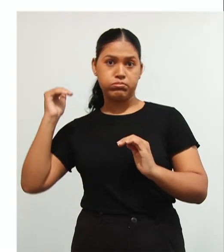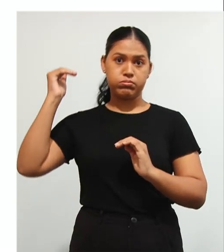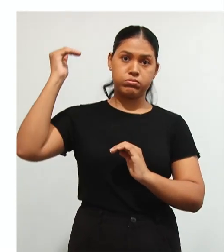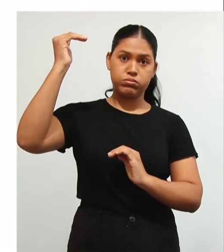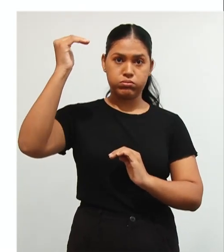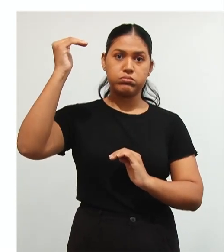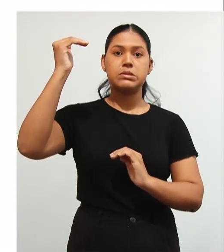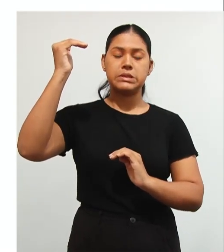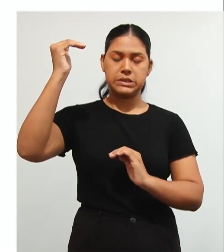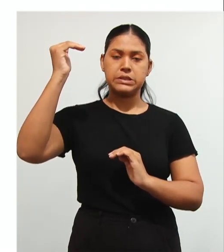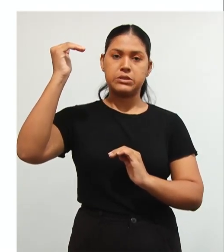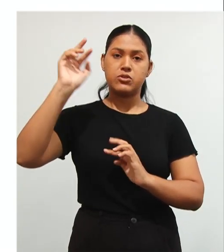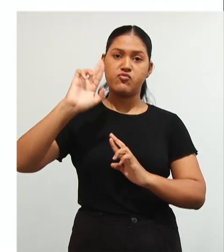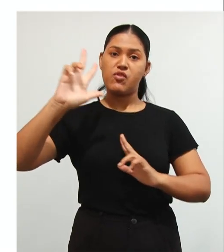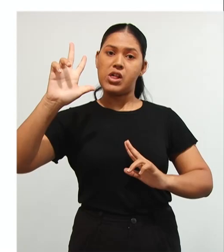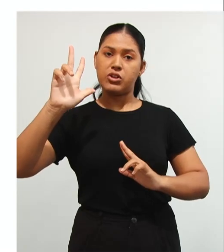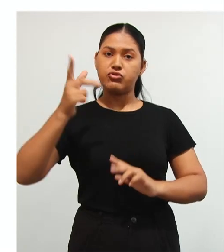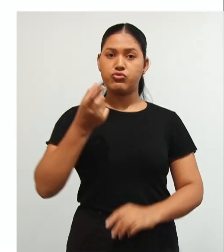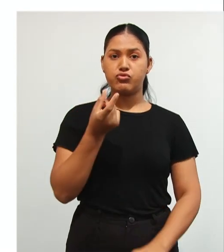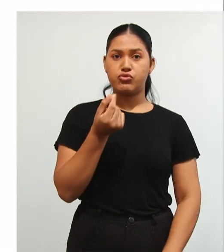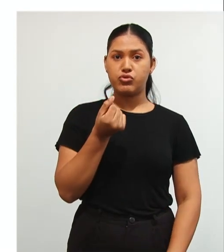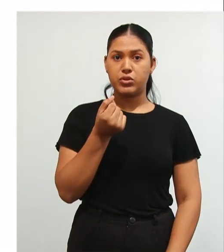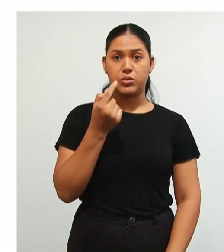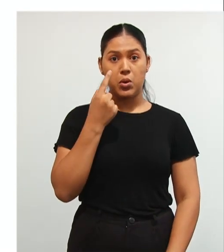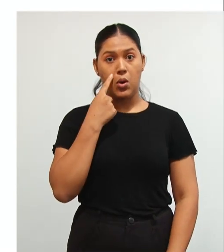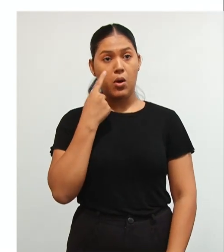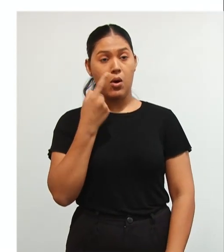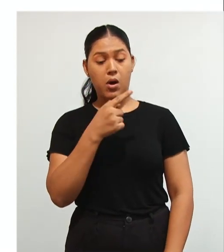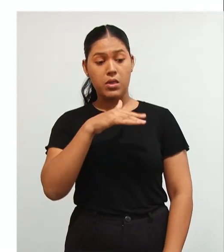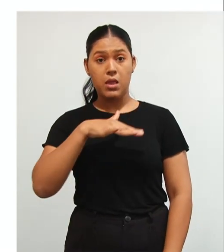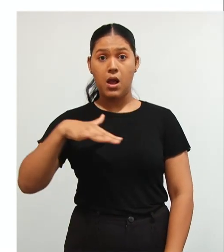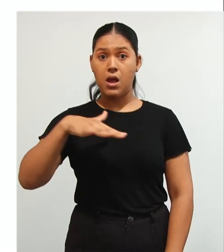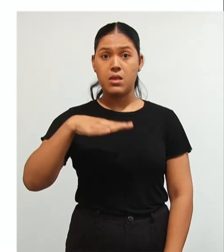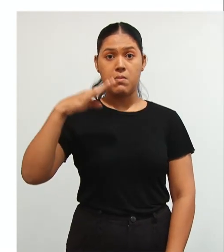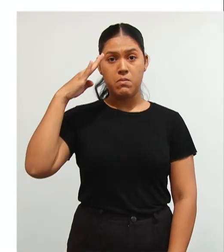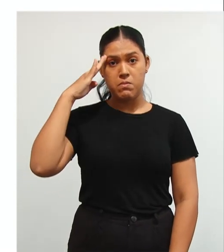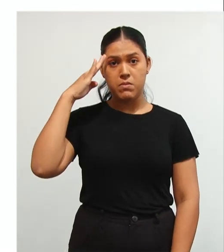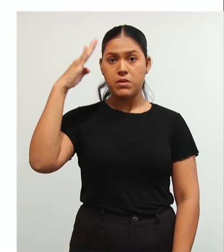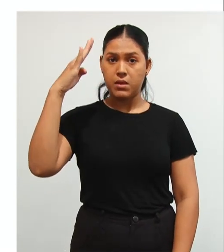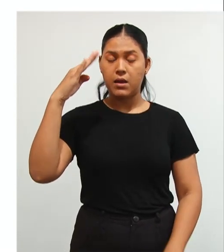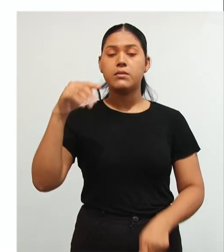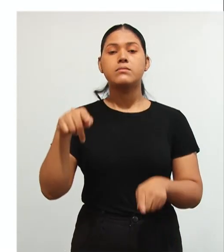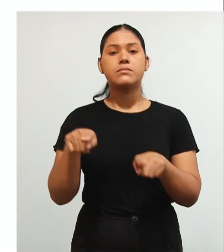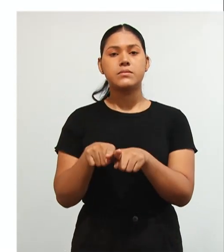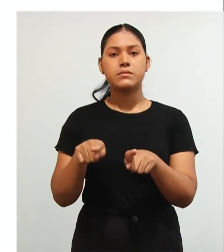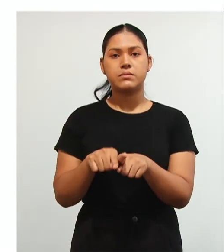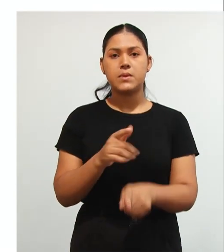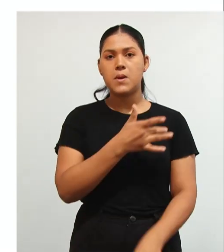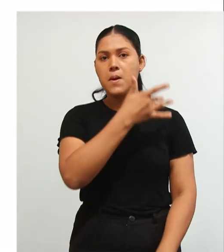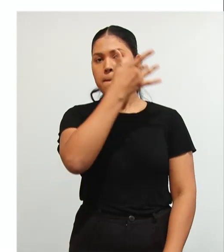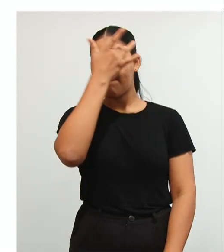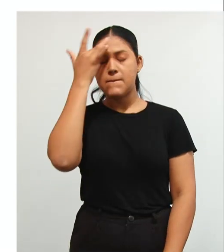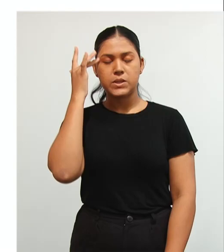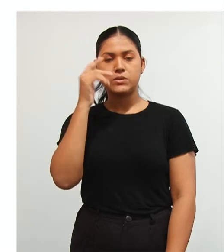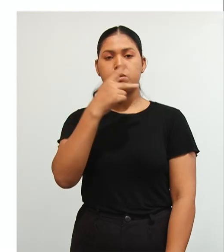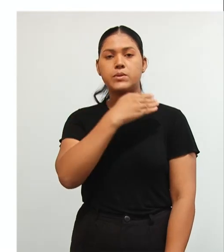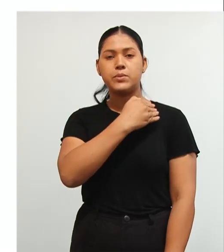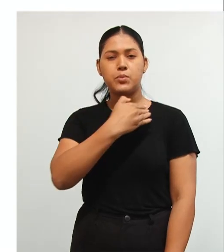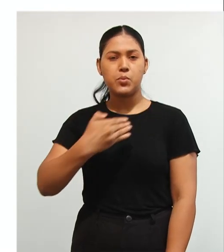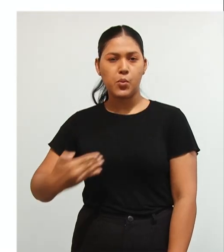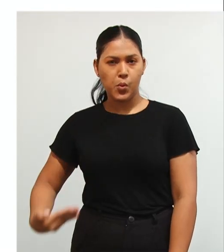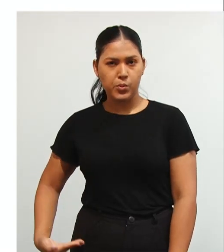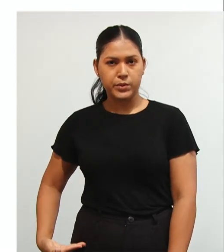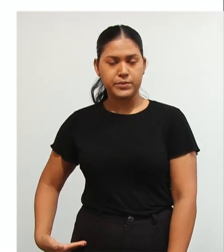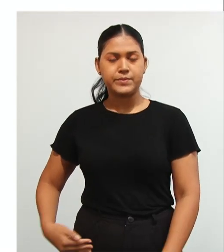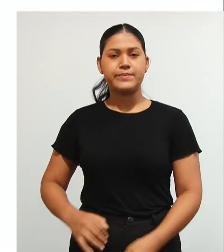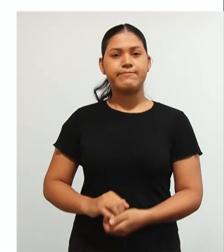mais nos próximos anos. Para os militares e os servidores da União, é ainda bem pior essa proporção. A gente vê